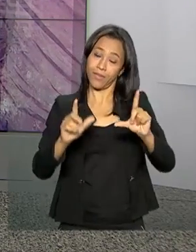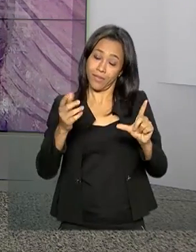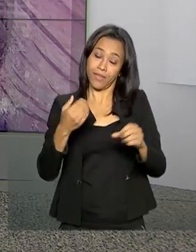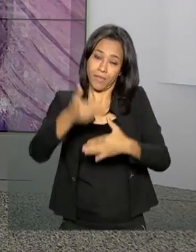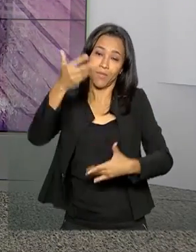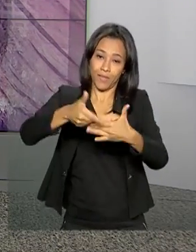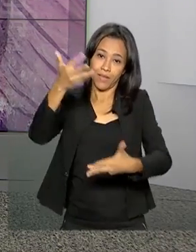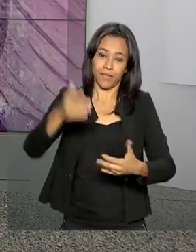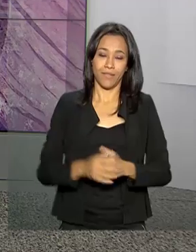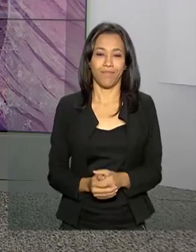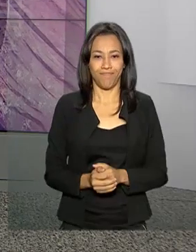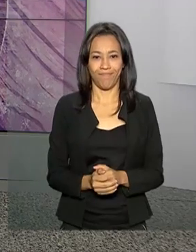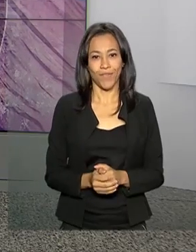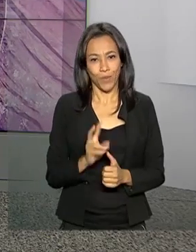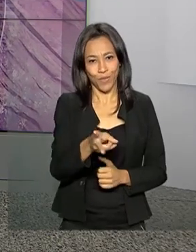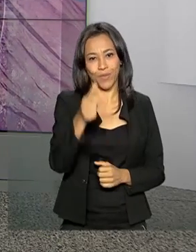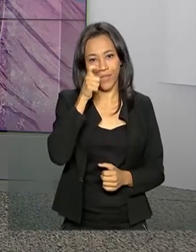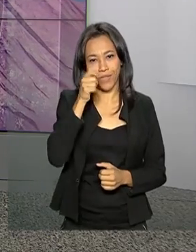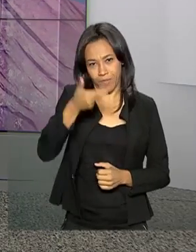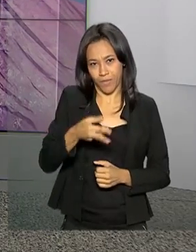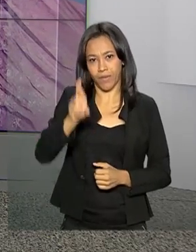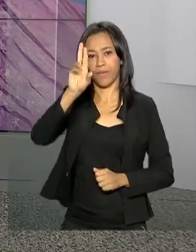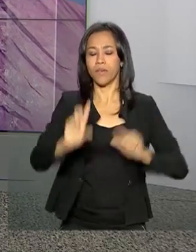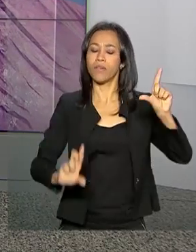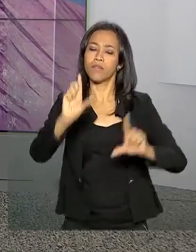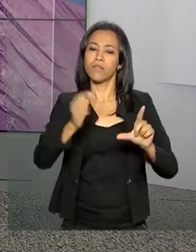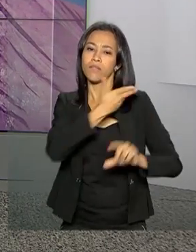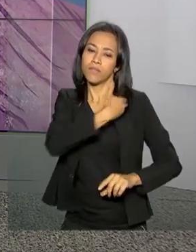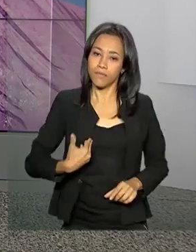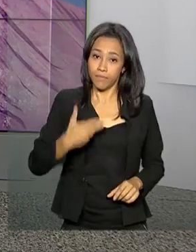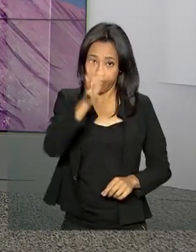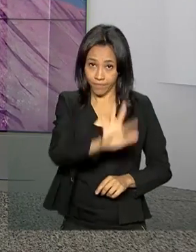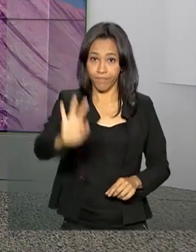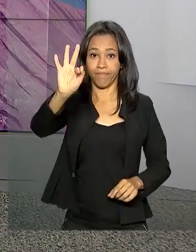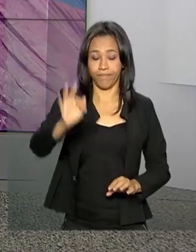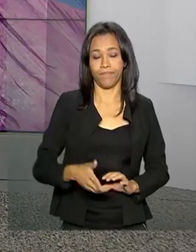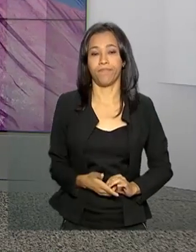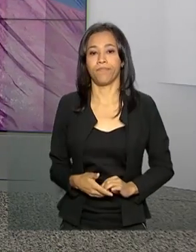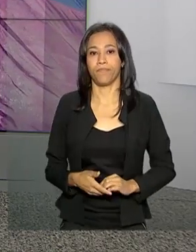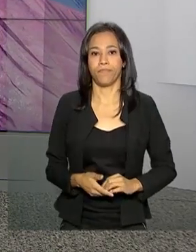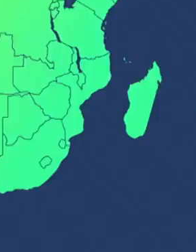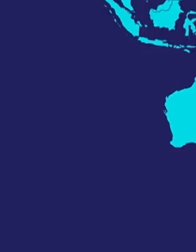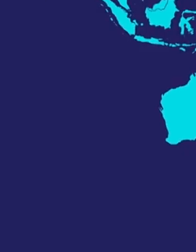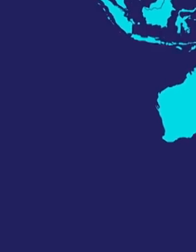nossas redes sociais. Continue com a gente aqui na NBR, a TV do Governo Federal.